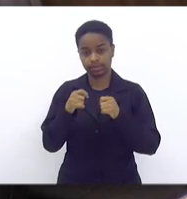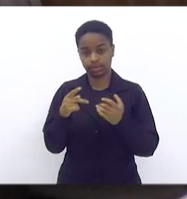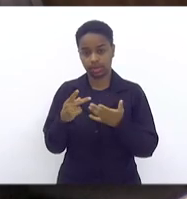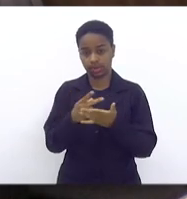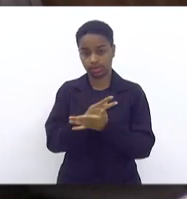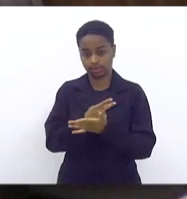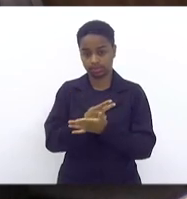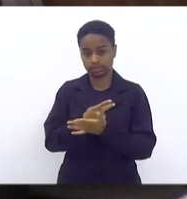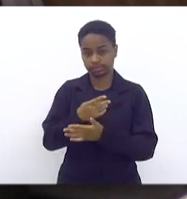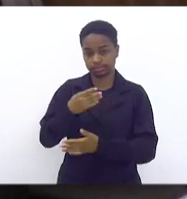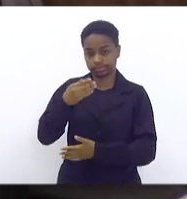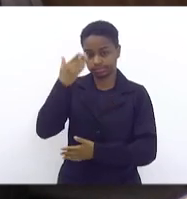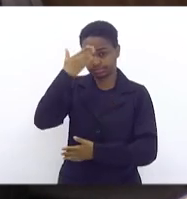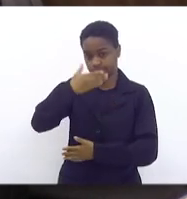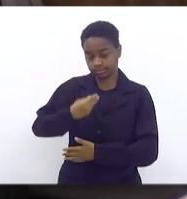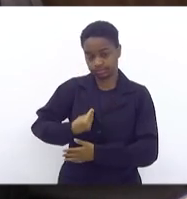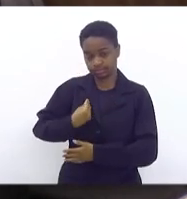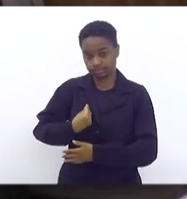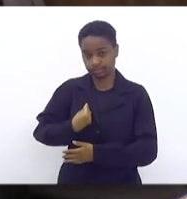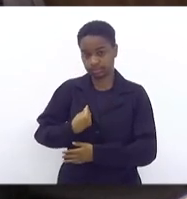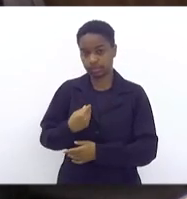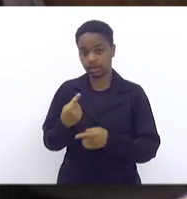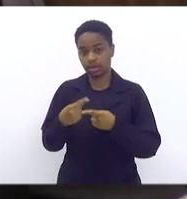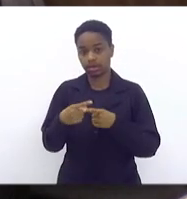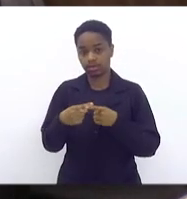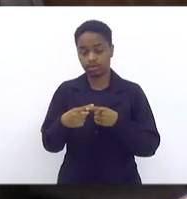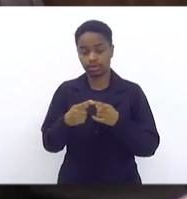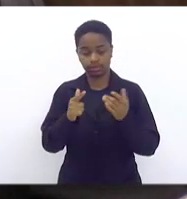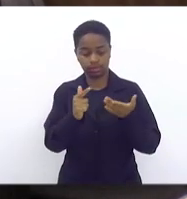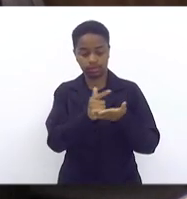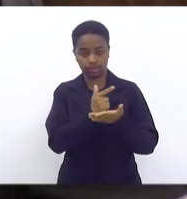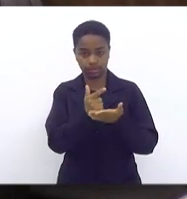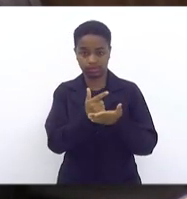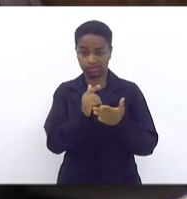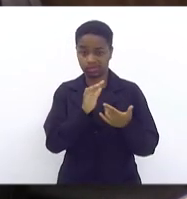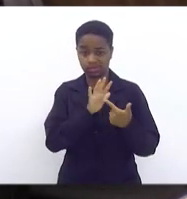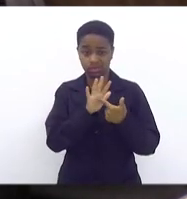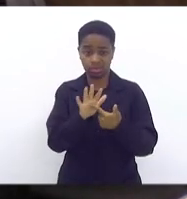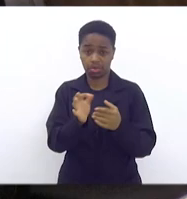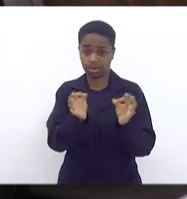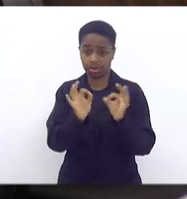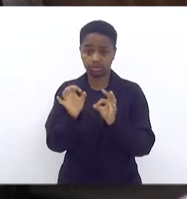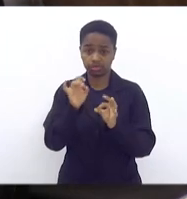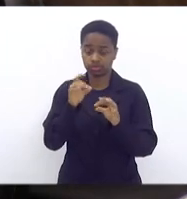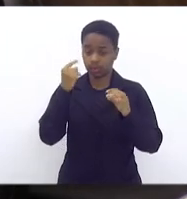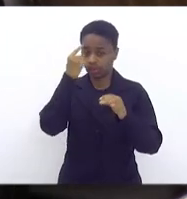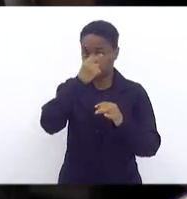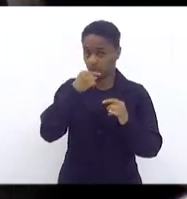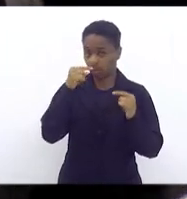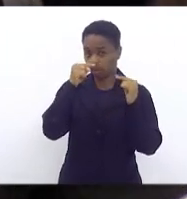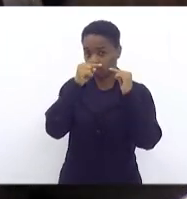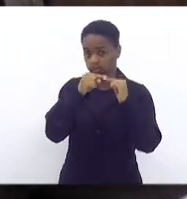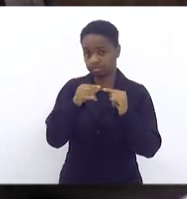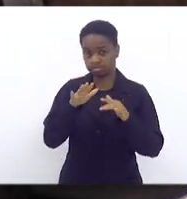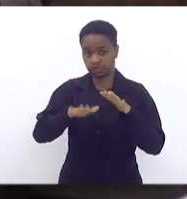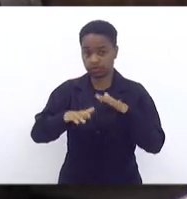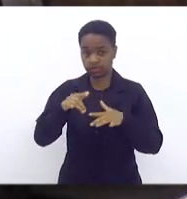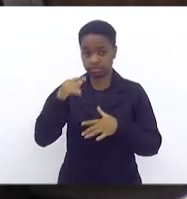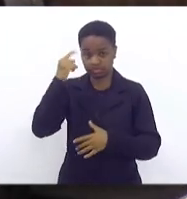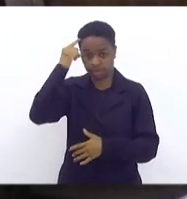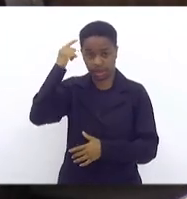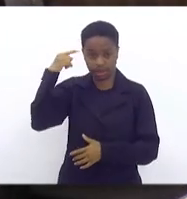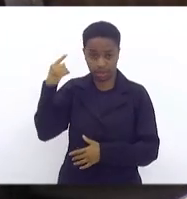presencialmente porque o álbum de suspeitos ele não diz nada para além do rosto e do talvez do cabelo